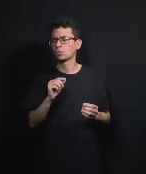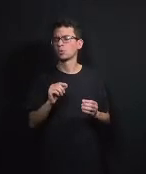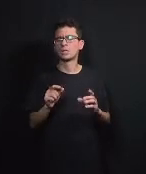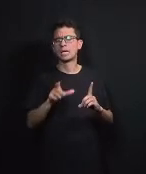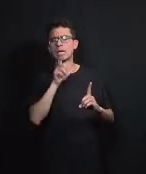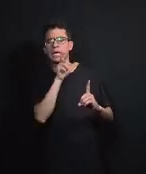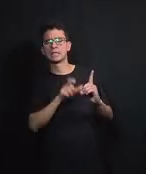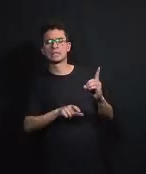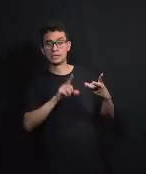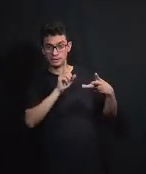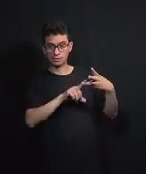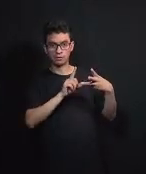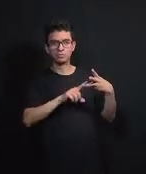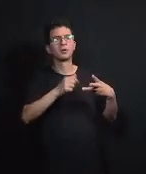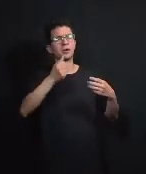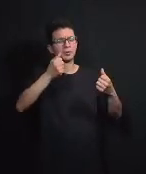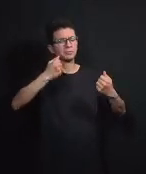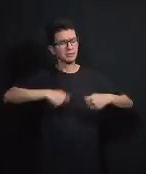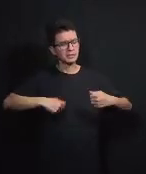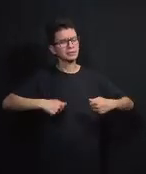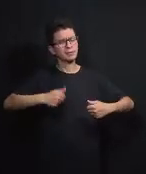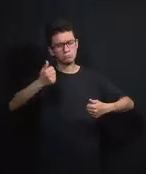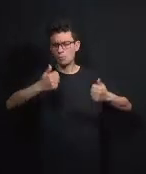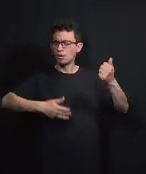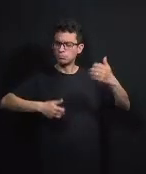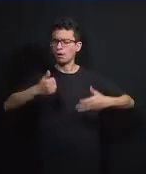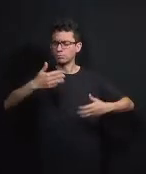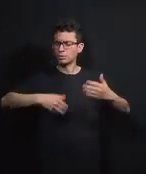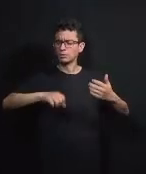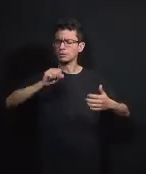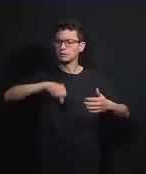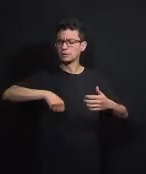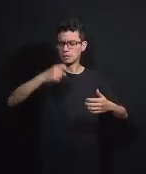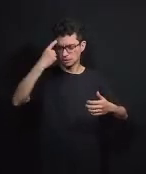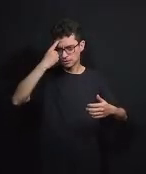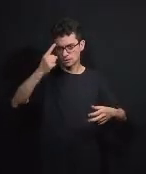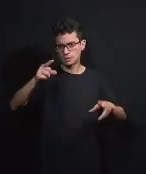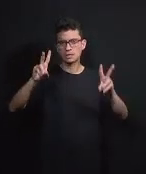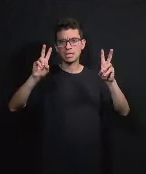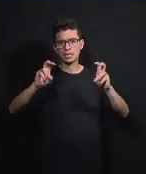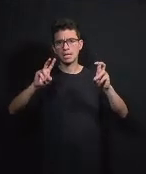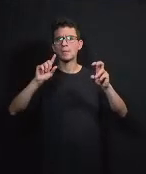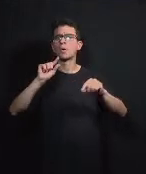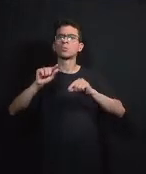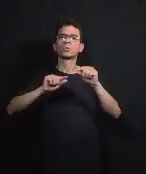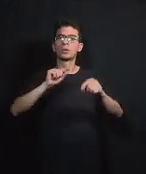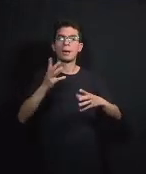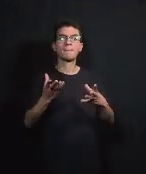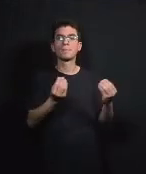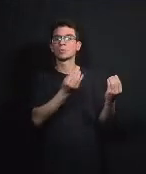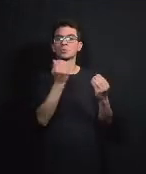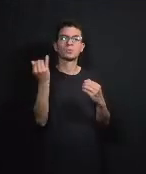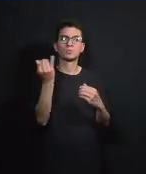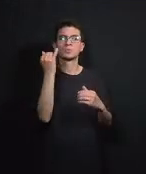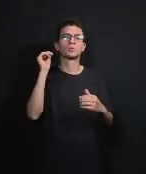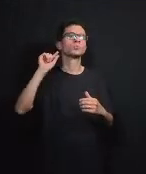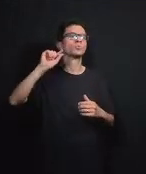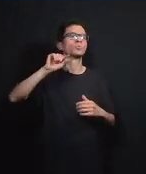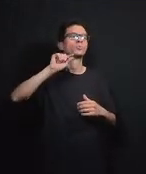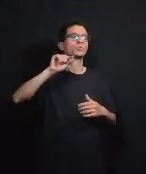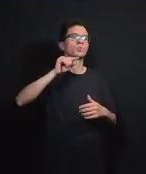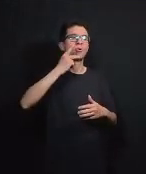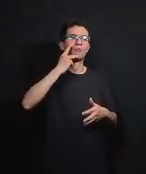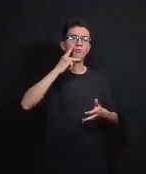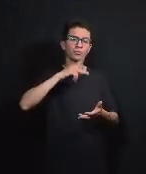tem que ser destrinchado, e só esse é tema de muita consideração, é o fato que o Brasil tem